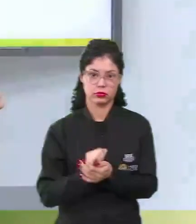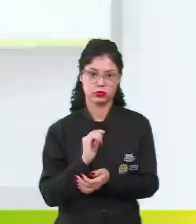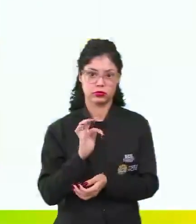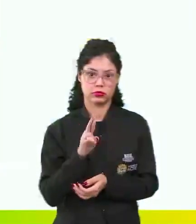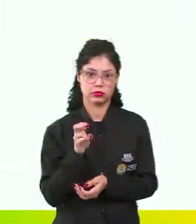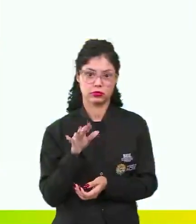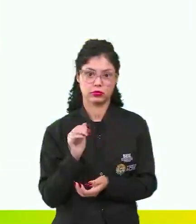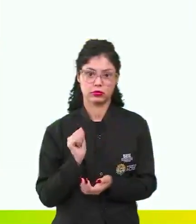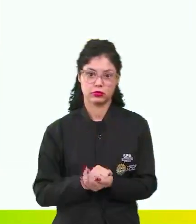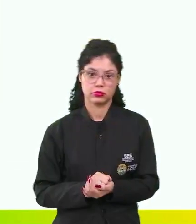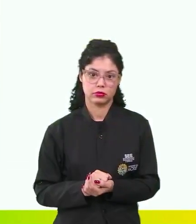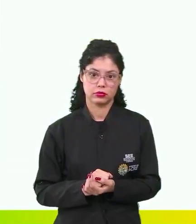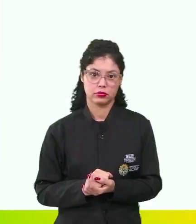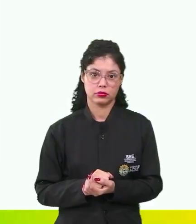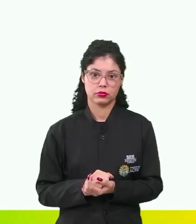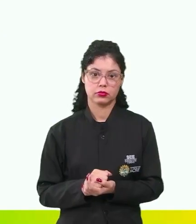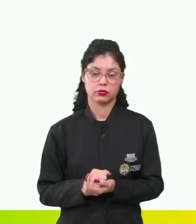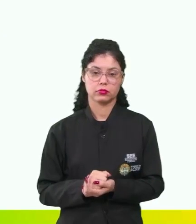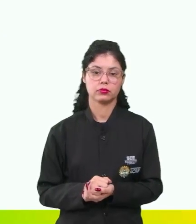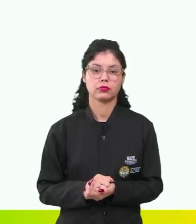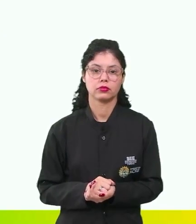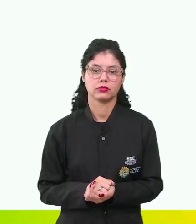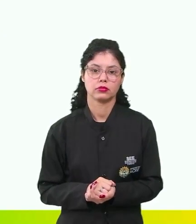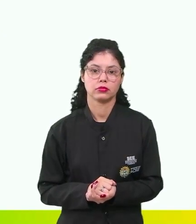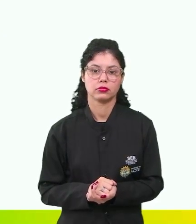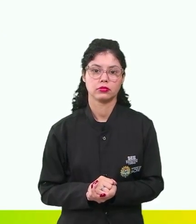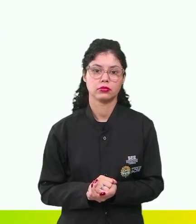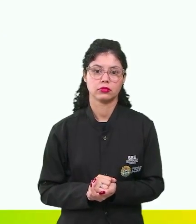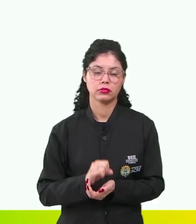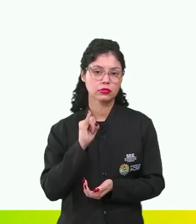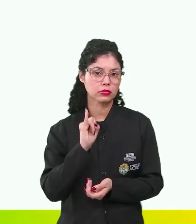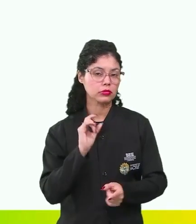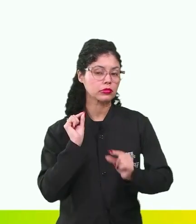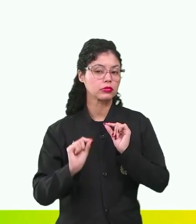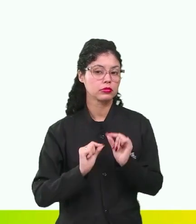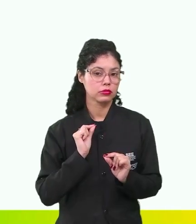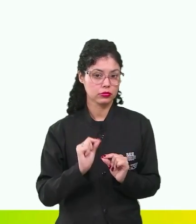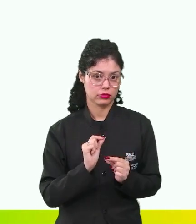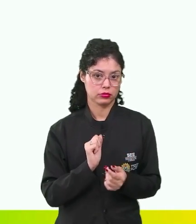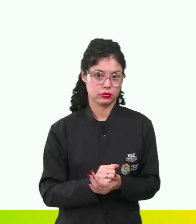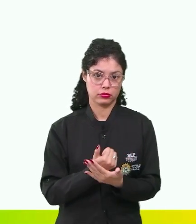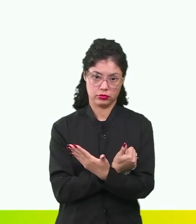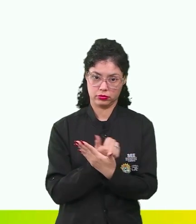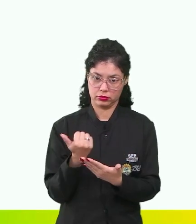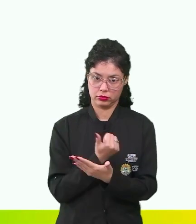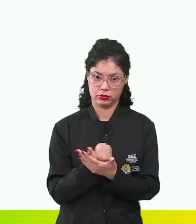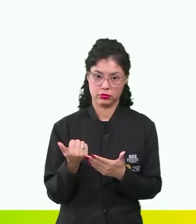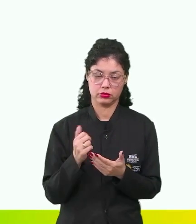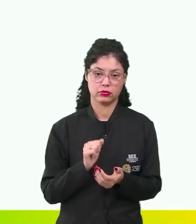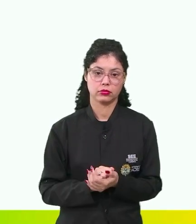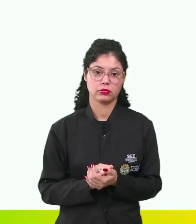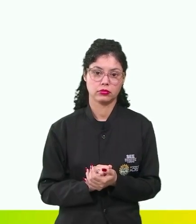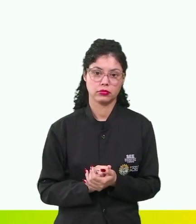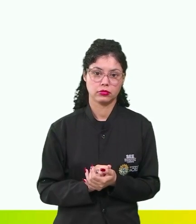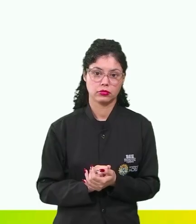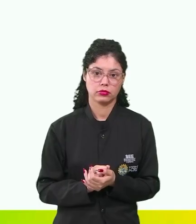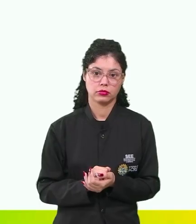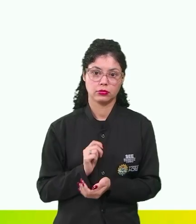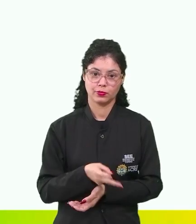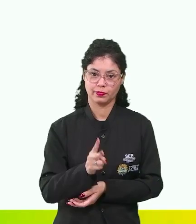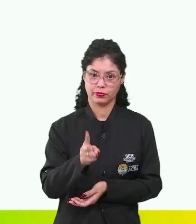ostentador? Então, o ostentador ser ostentador é o ato de exprimir